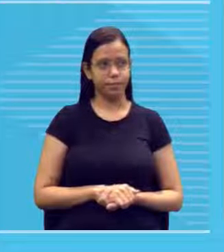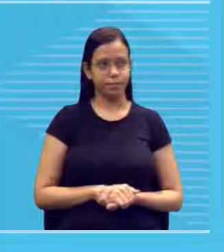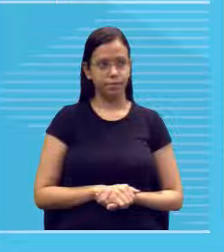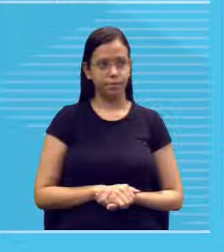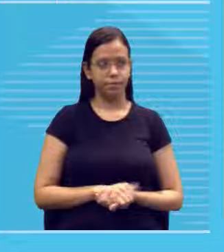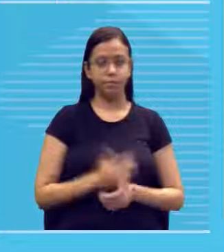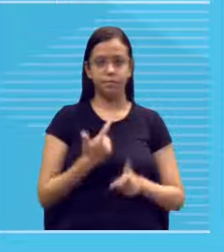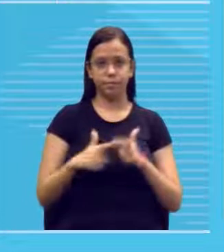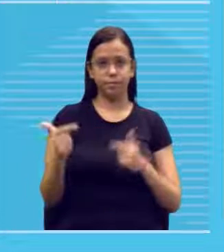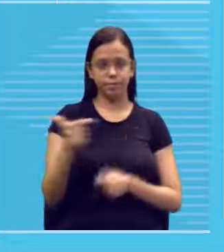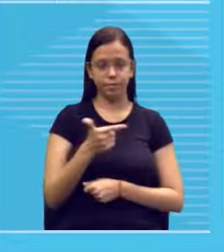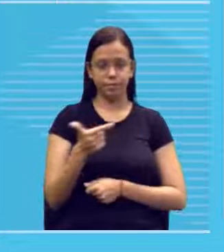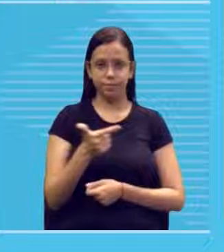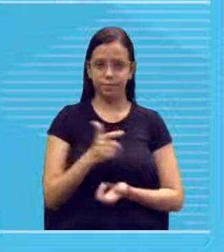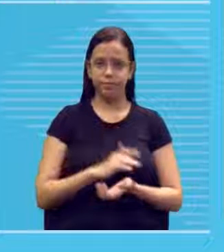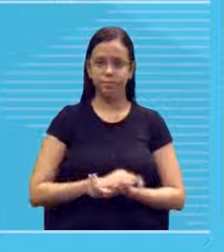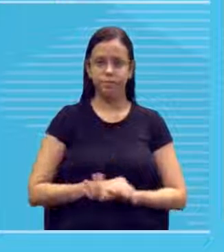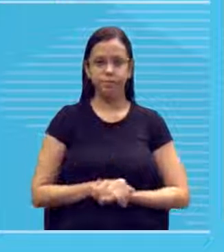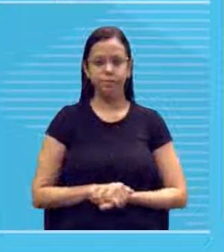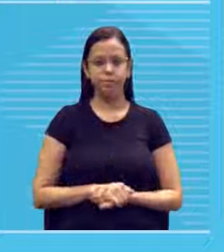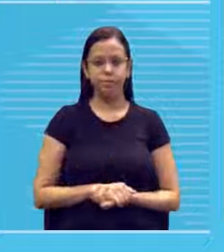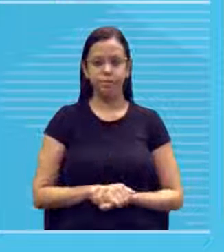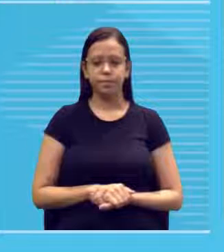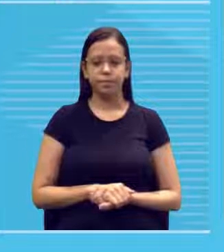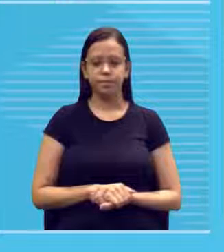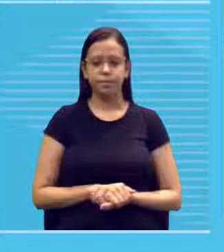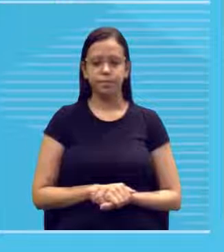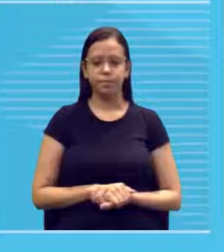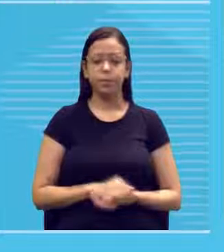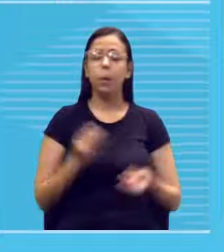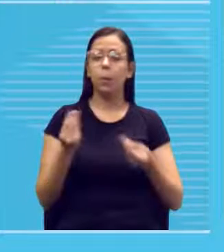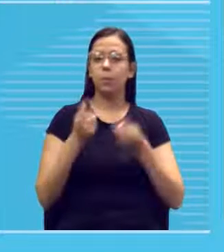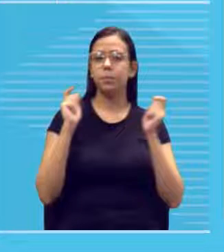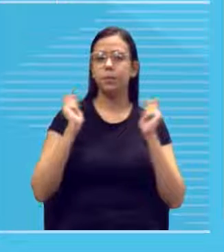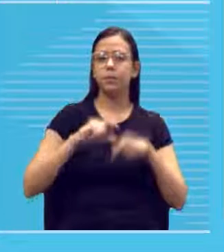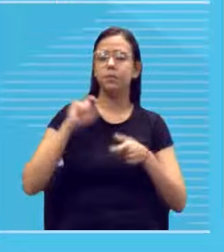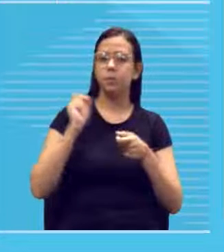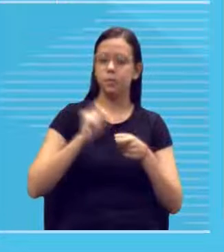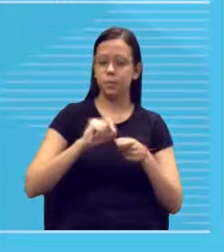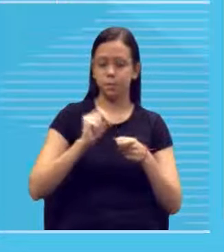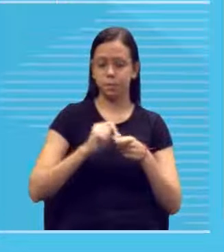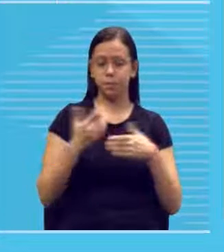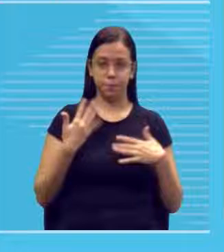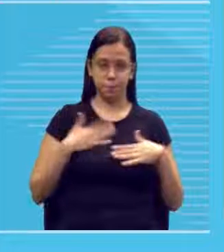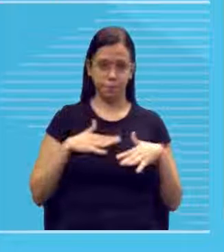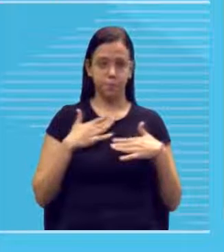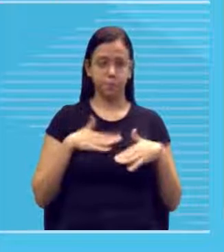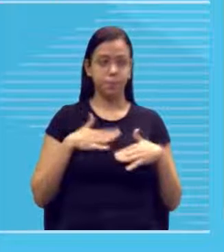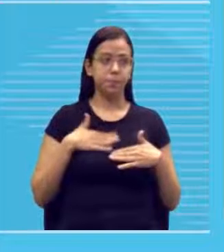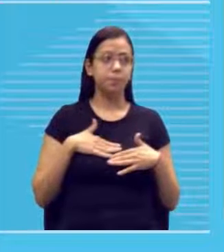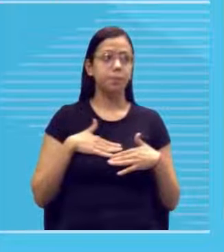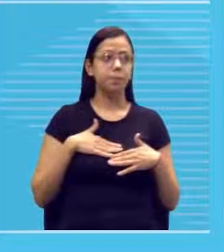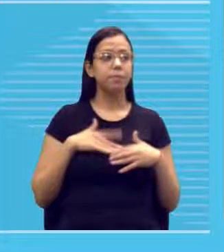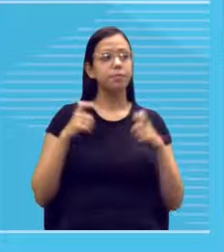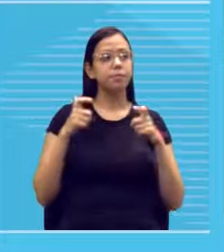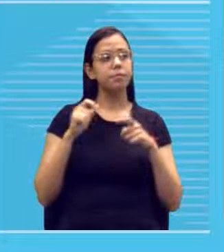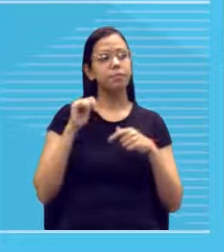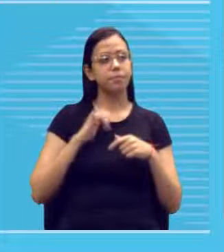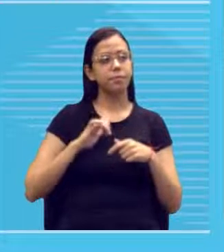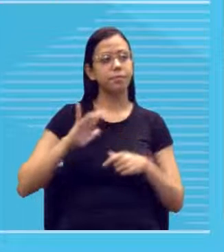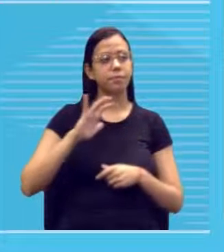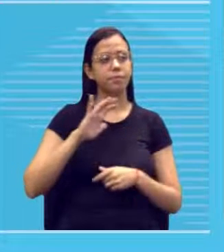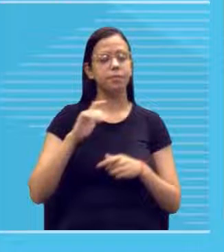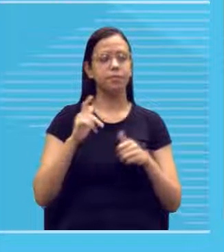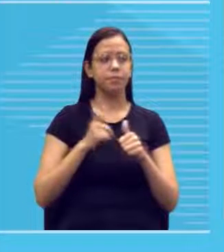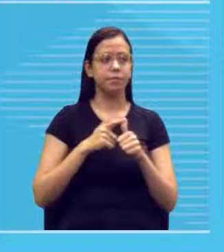dividido por 2 tá como é que você vai fazer Espera aí cadê a imagem primeiro né